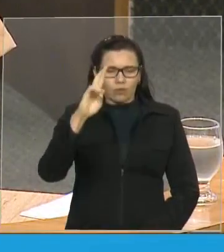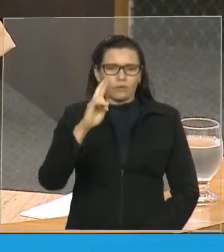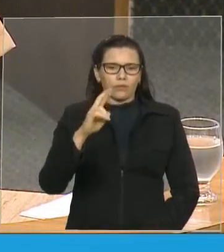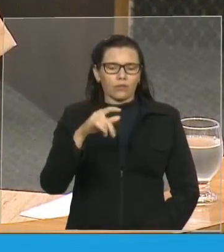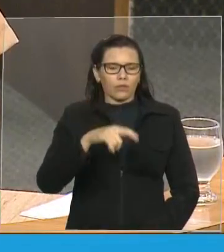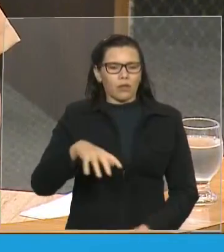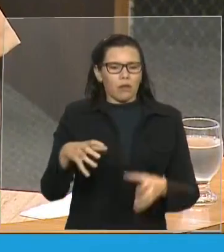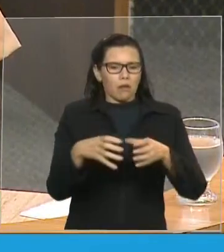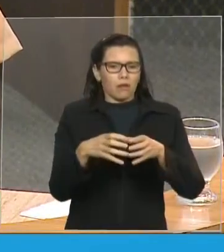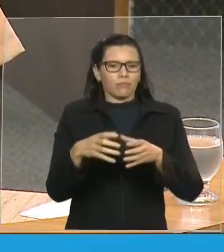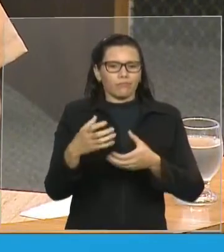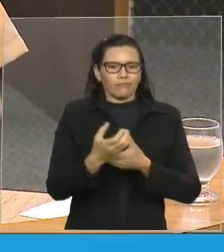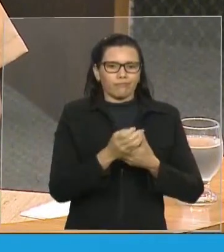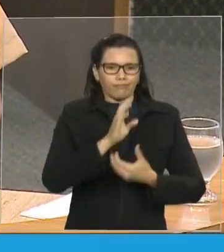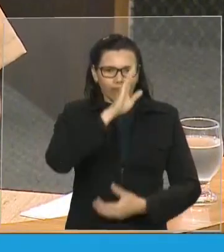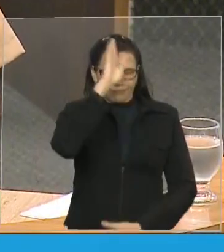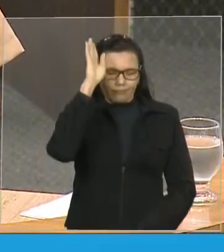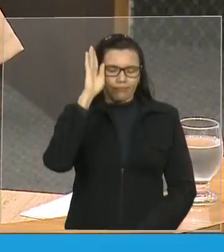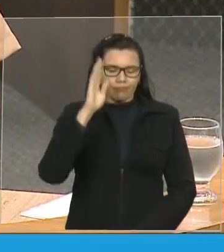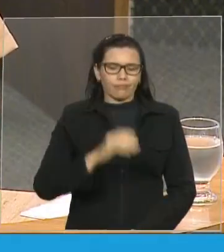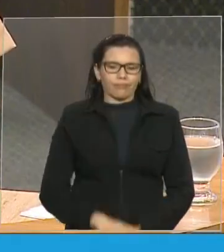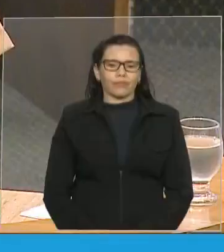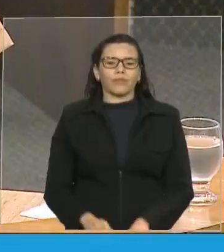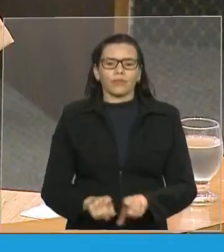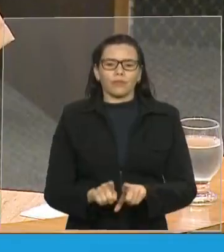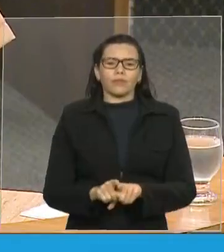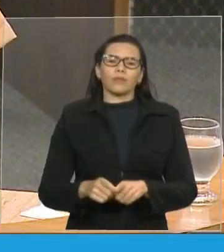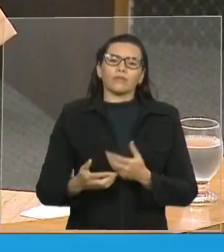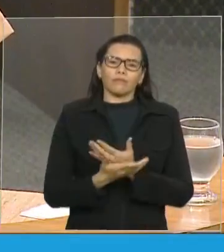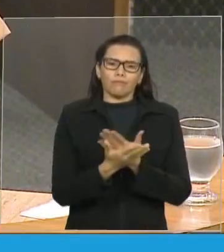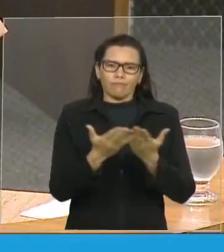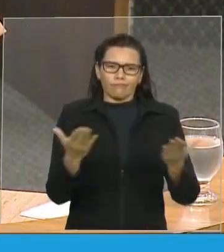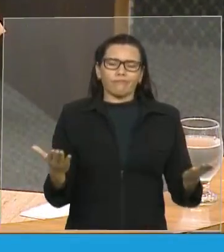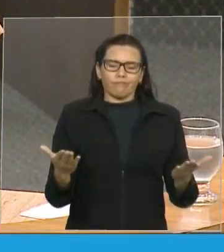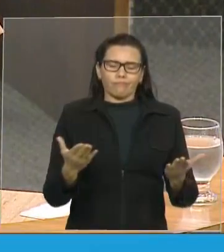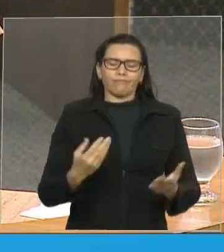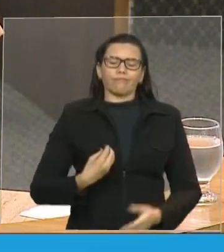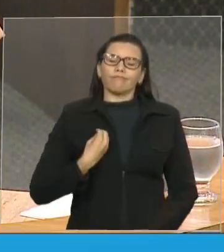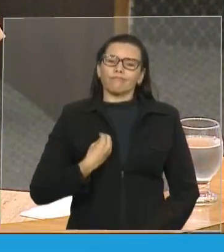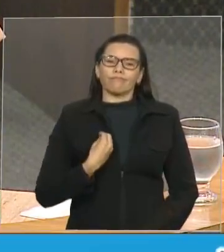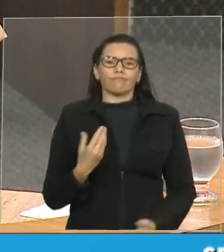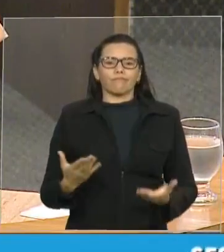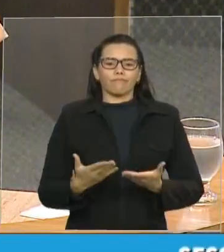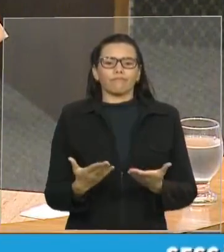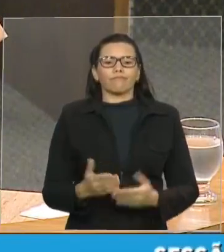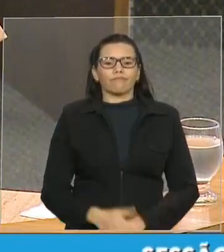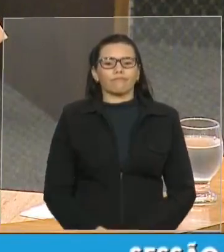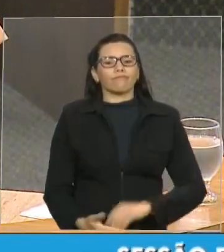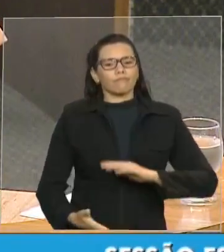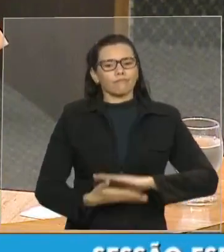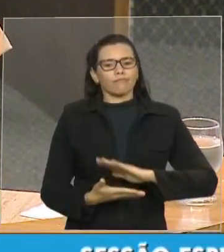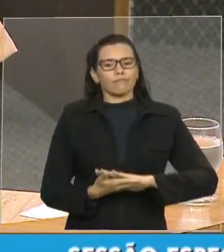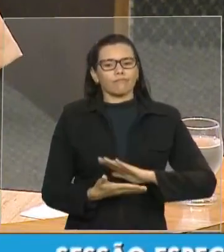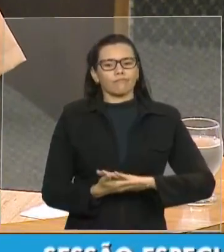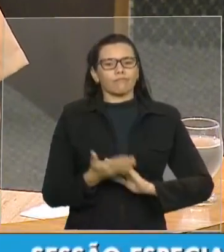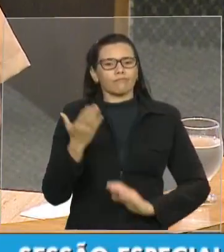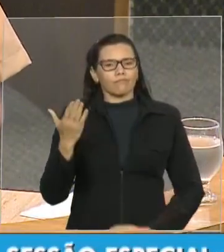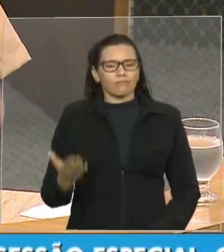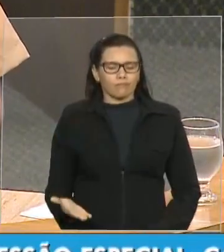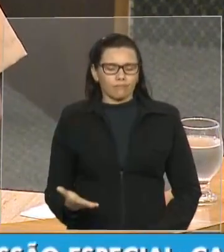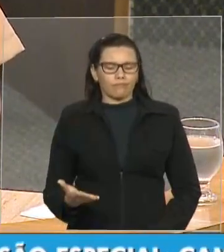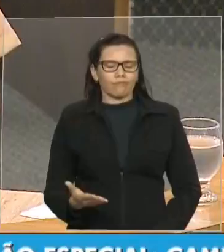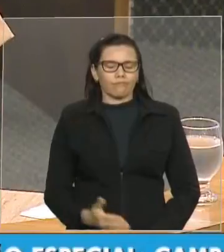Coronel Jesus e os demais companheiros que aqui estão. E aproveito para cumprimentar, Dom Belisário já fez isso, mas